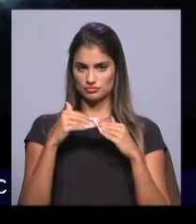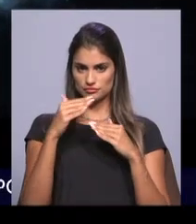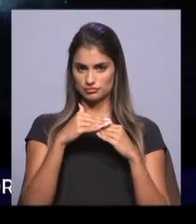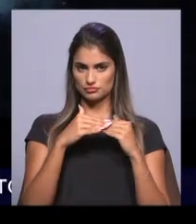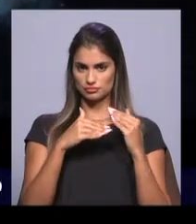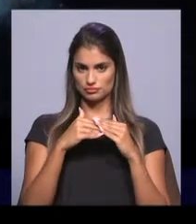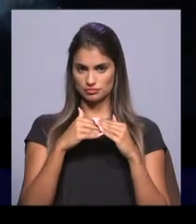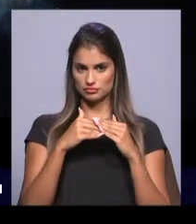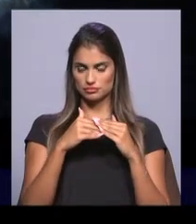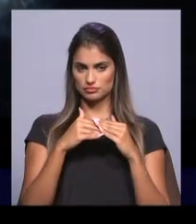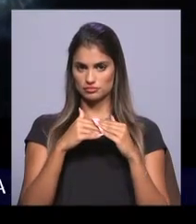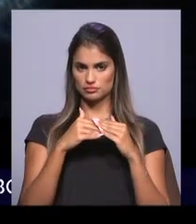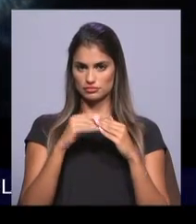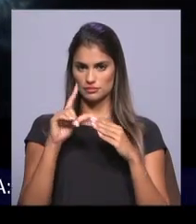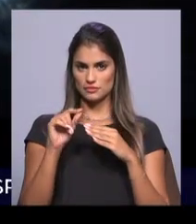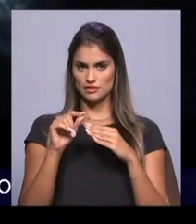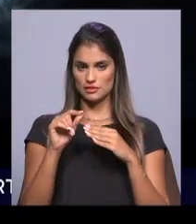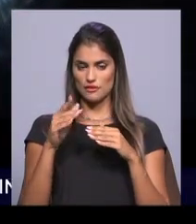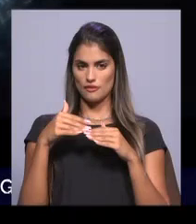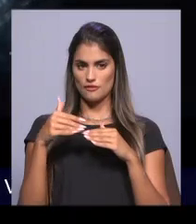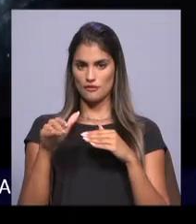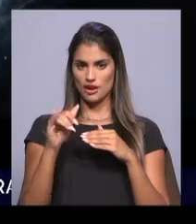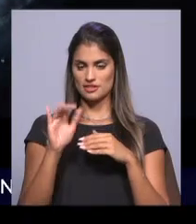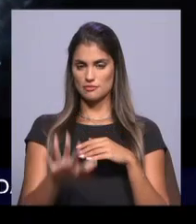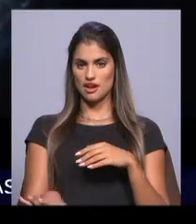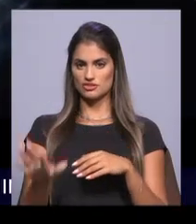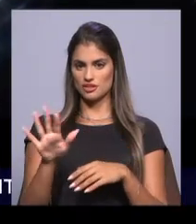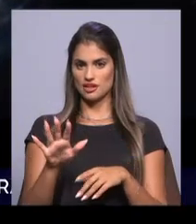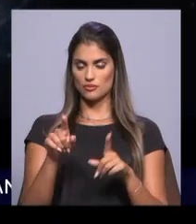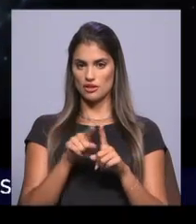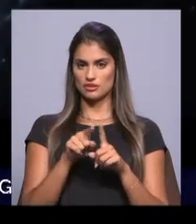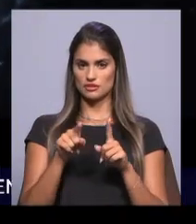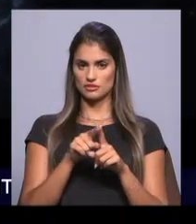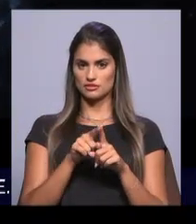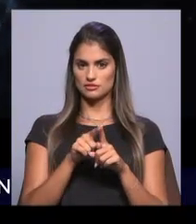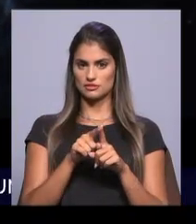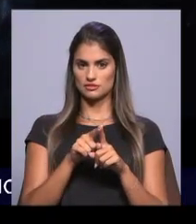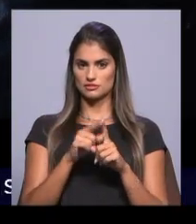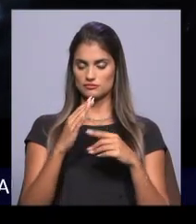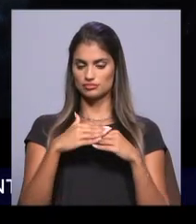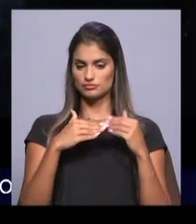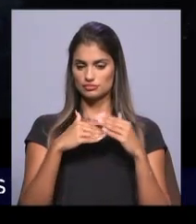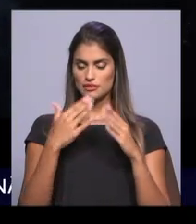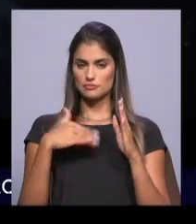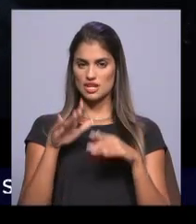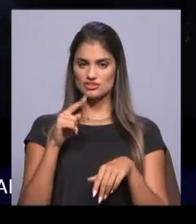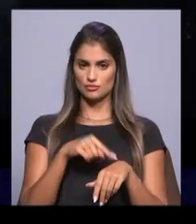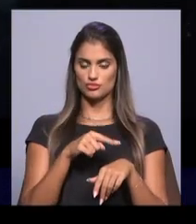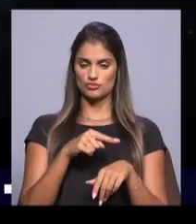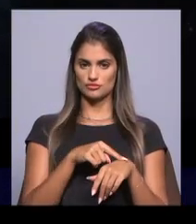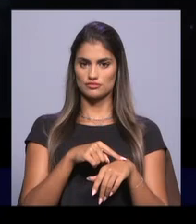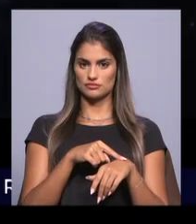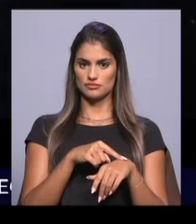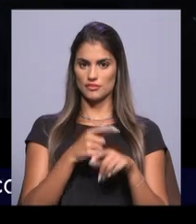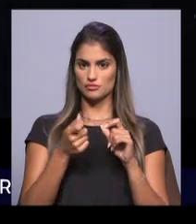As camadas que estão mais exteriores naquela imagem correspondem a camadas que foram injetadas há mais tempo. As que estão